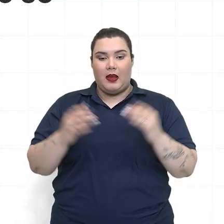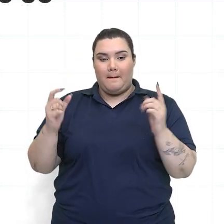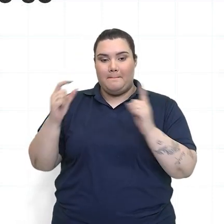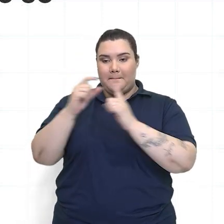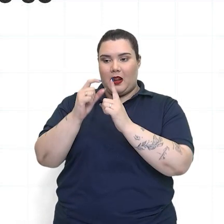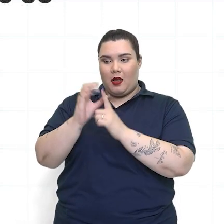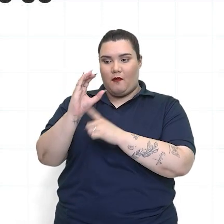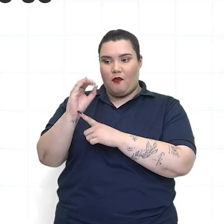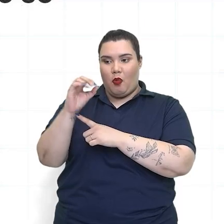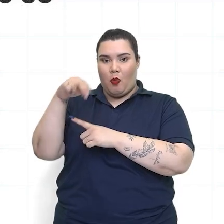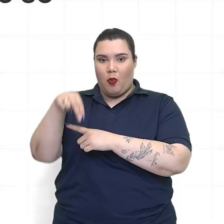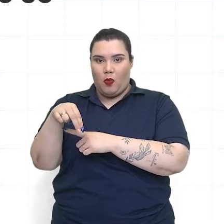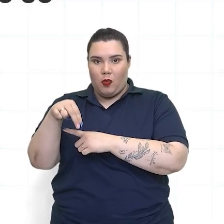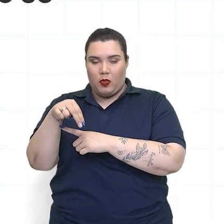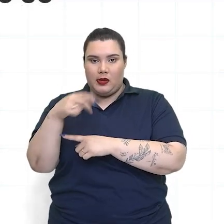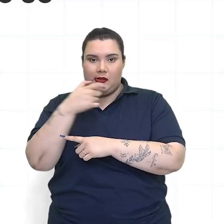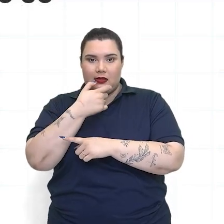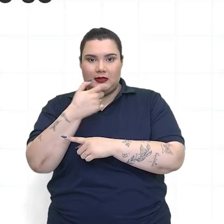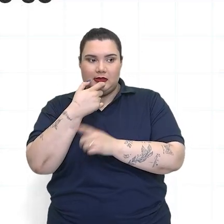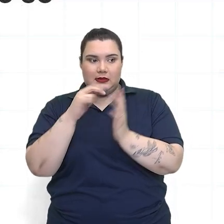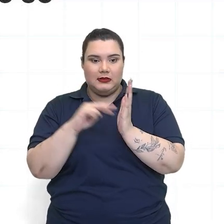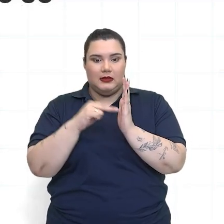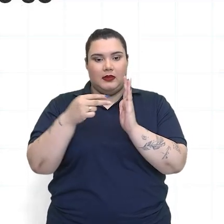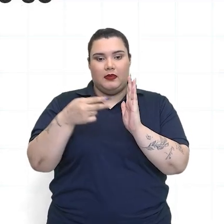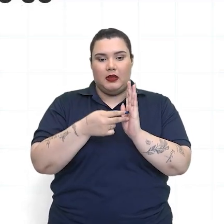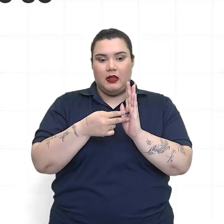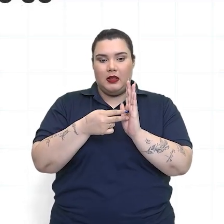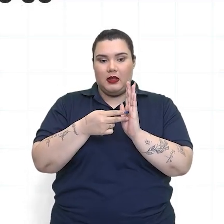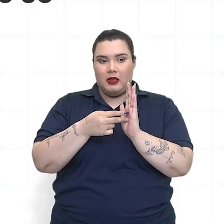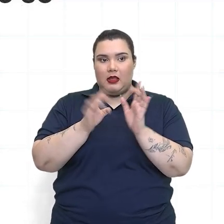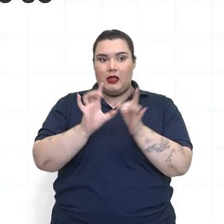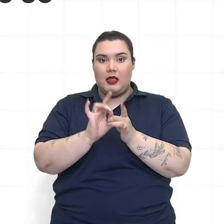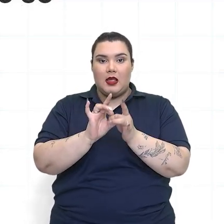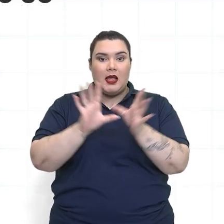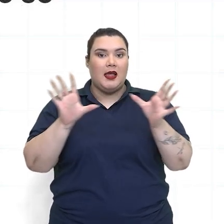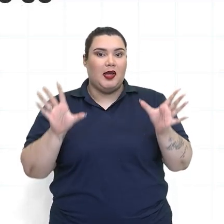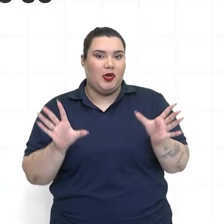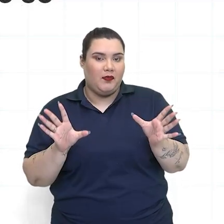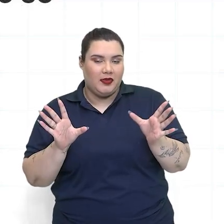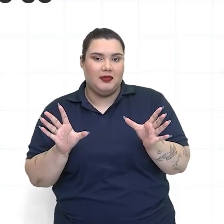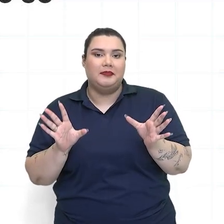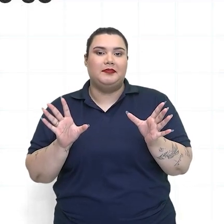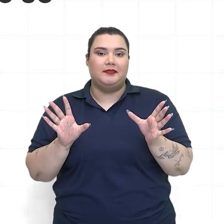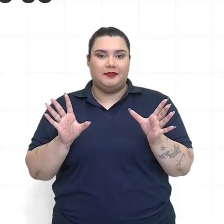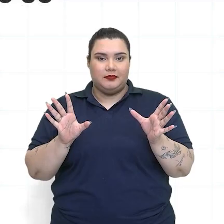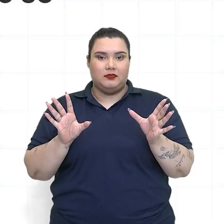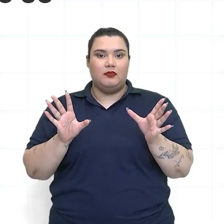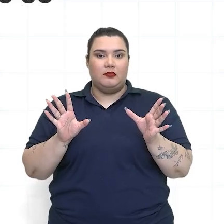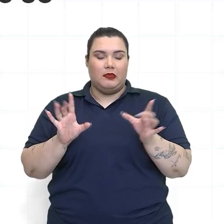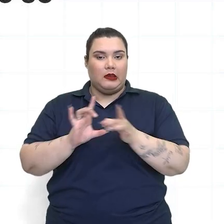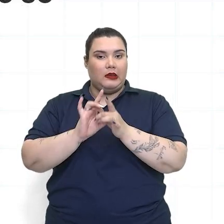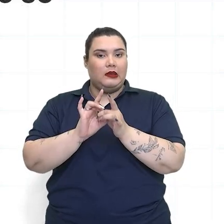em inglês significa que está ativo, né? Que está